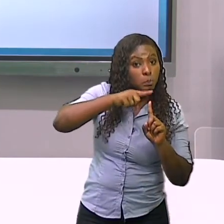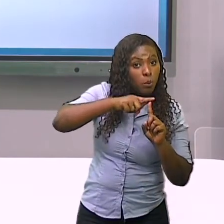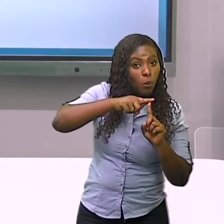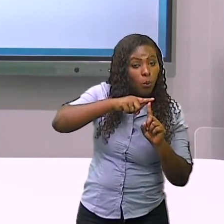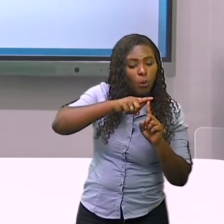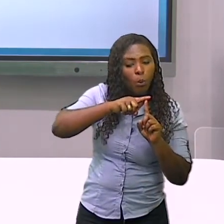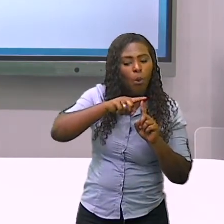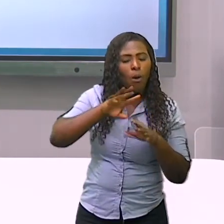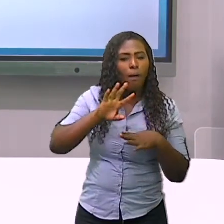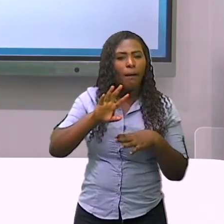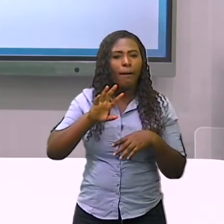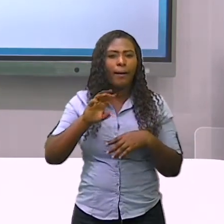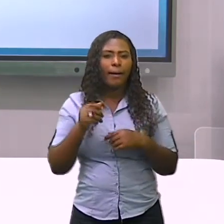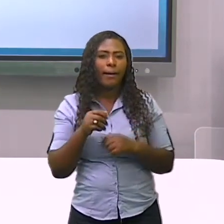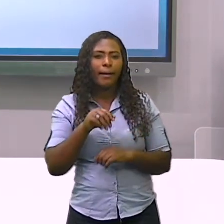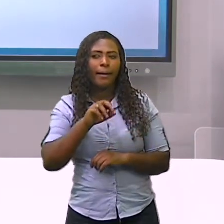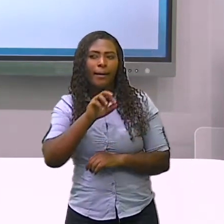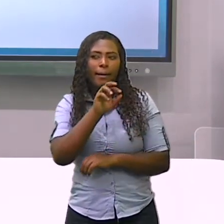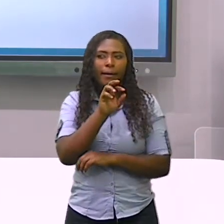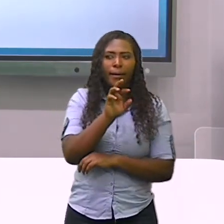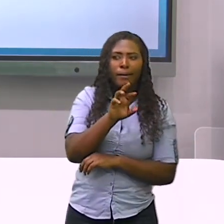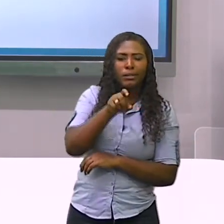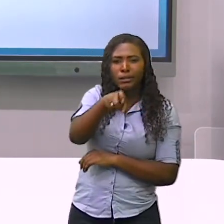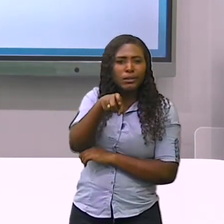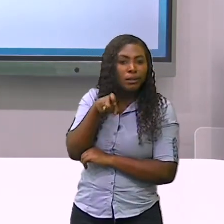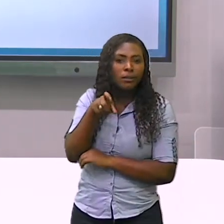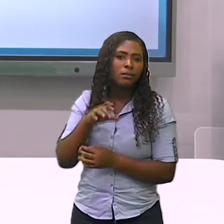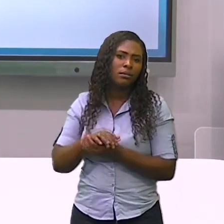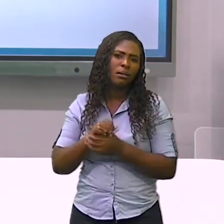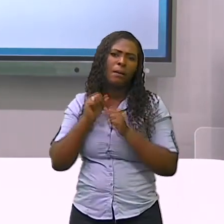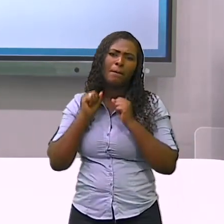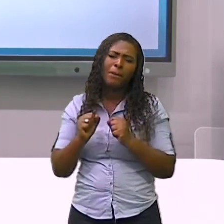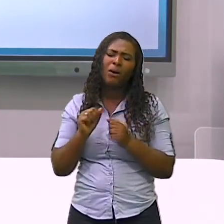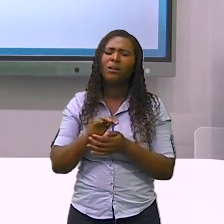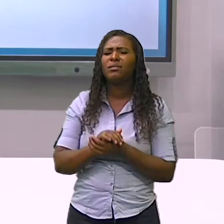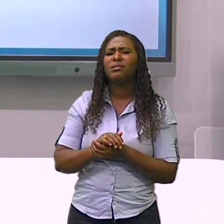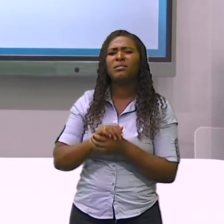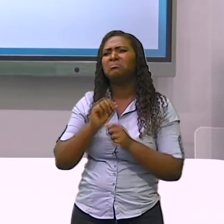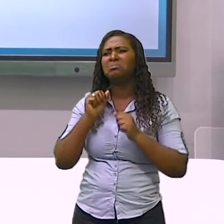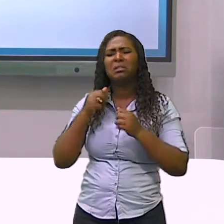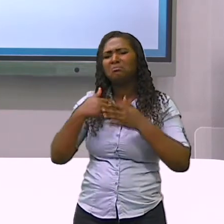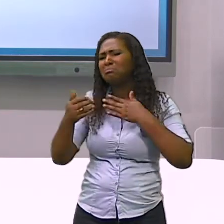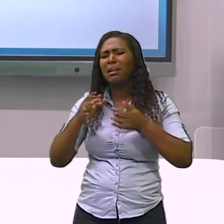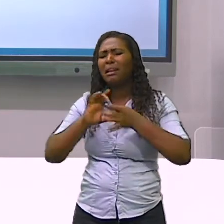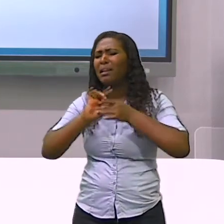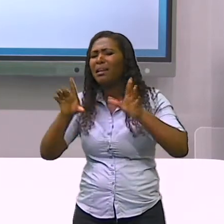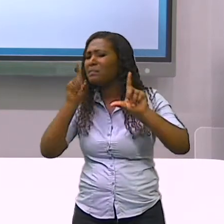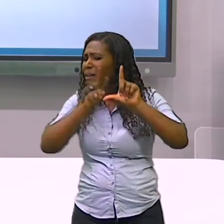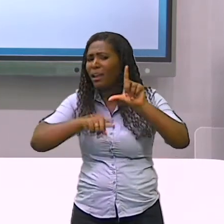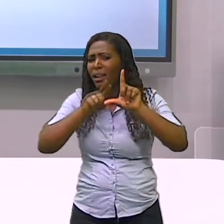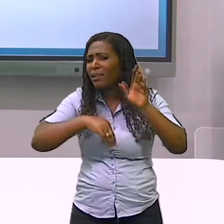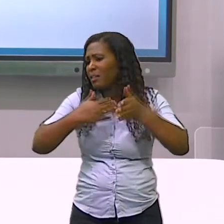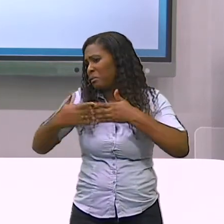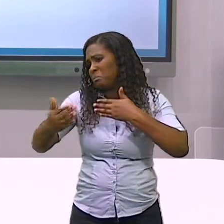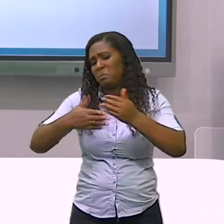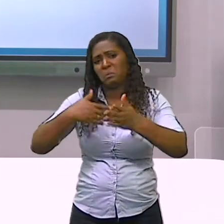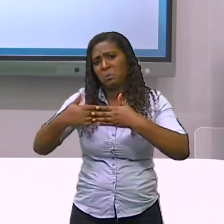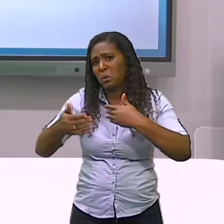x. Mas poderia ser g de x, h de x, f de a, isso aí, essa notação ela não